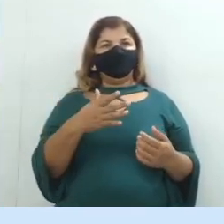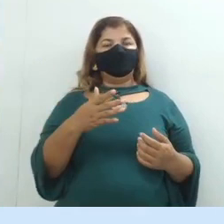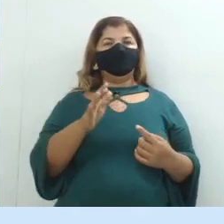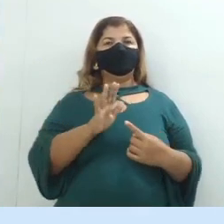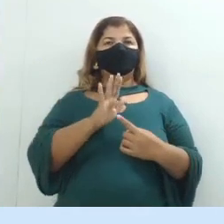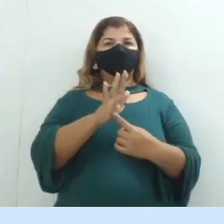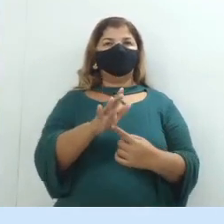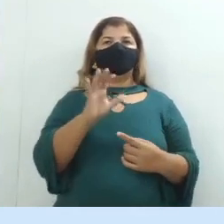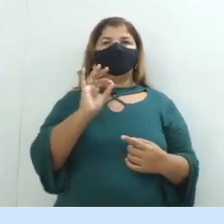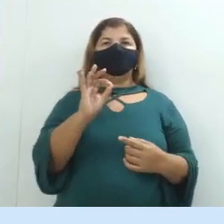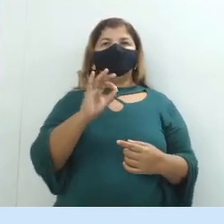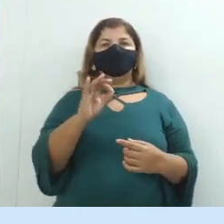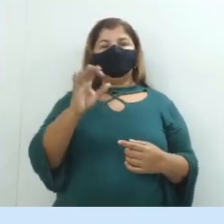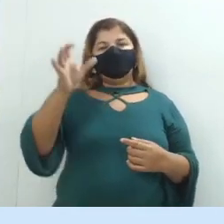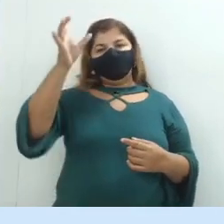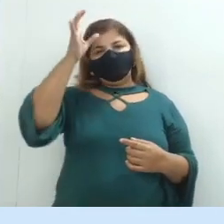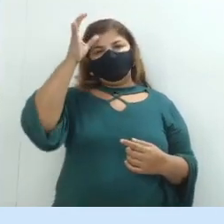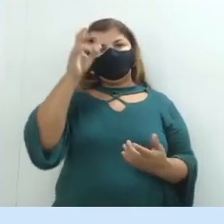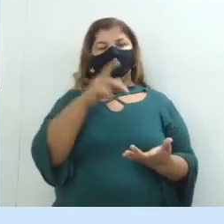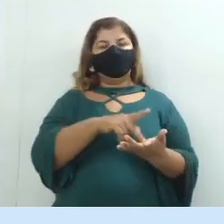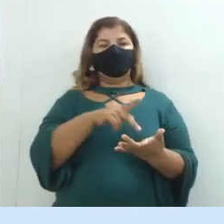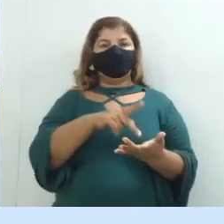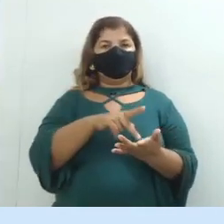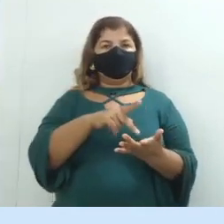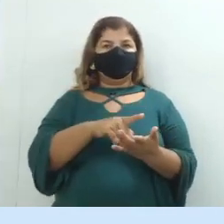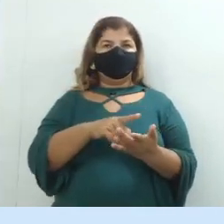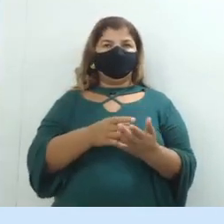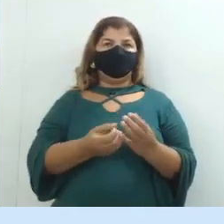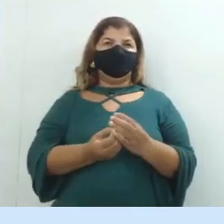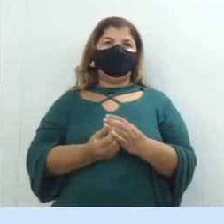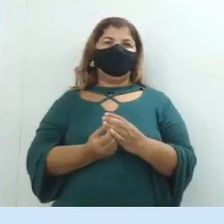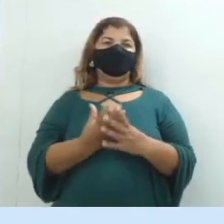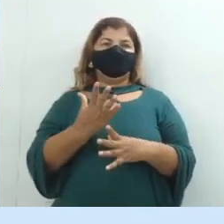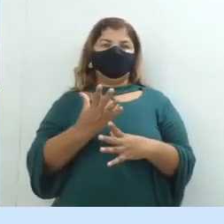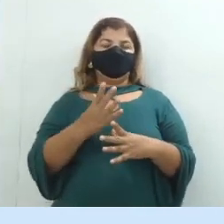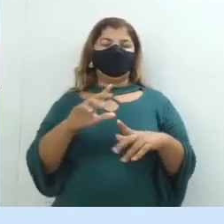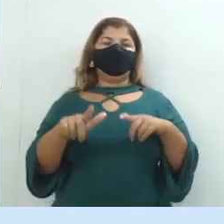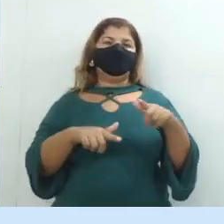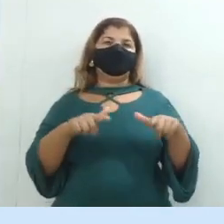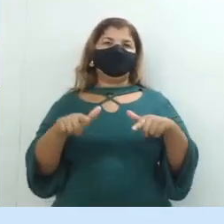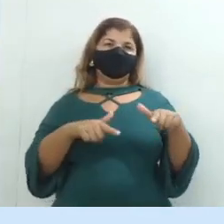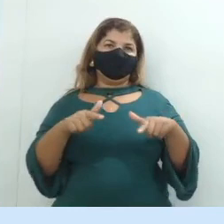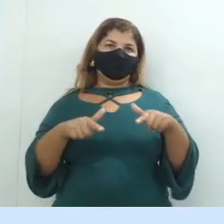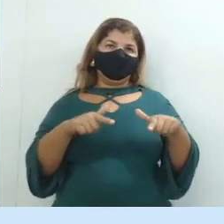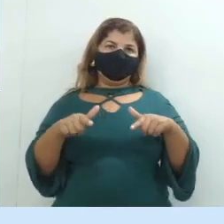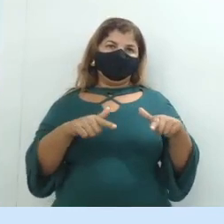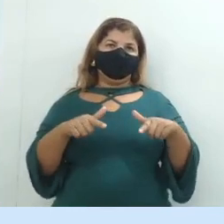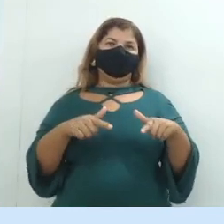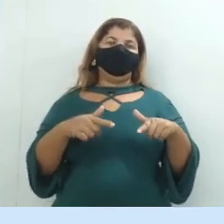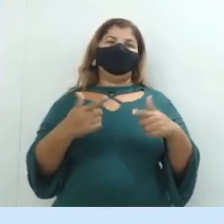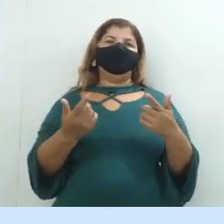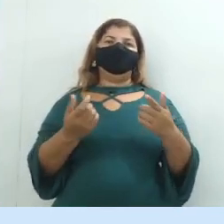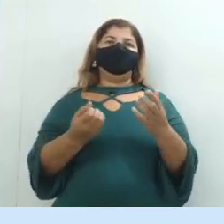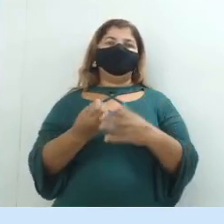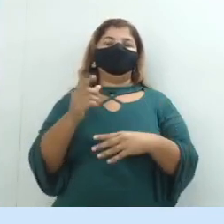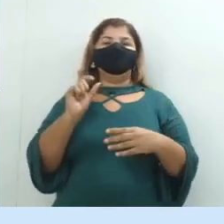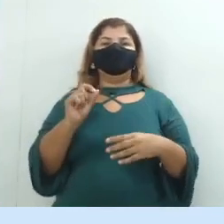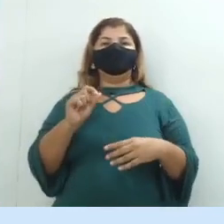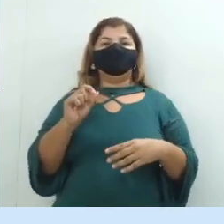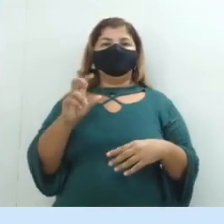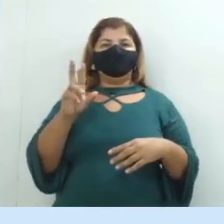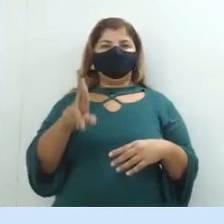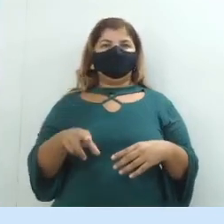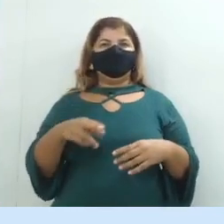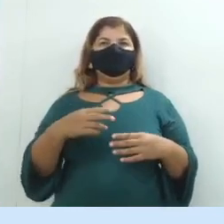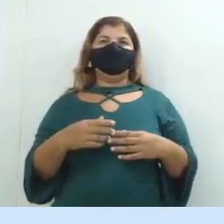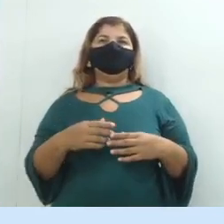que o conhecimento verdadeiro só pode nascer do trabalho interior realizado pela razão, graças a